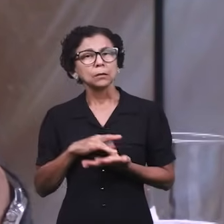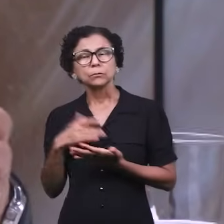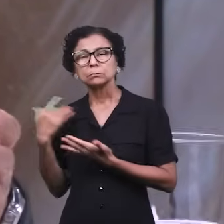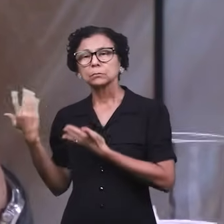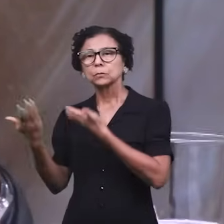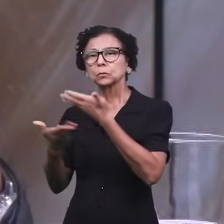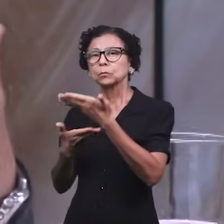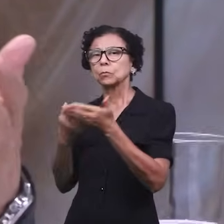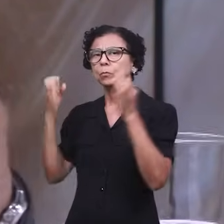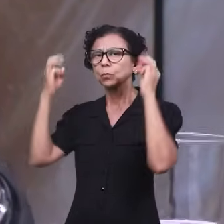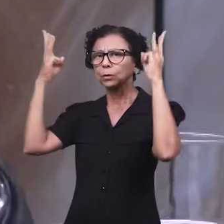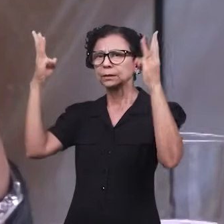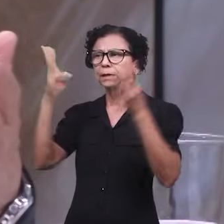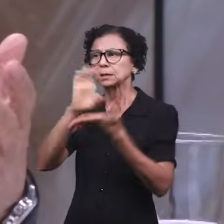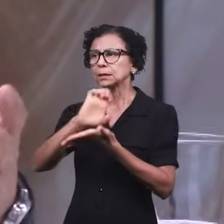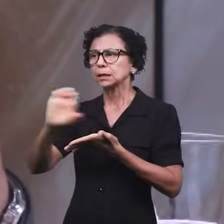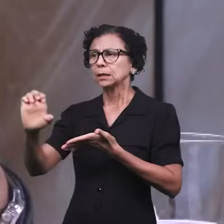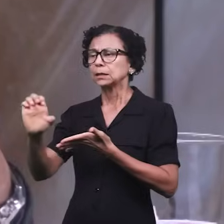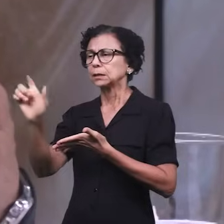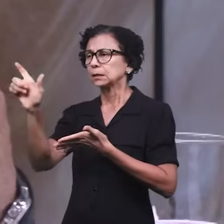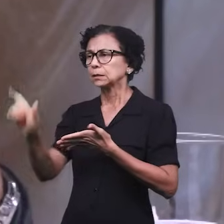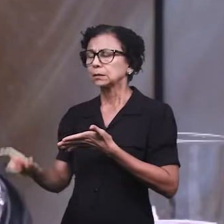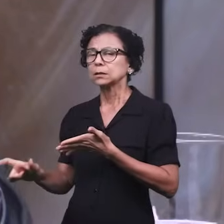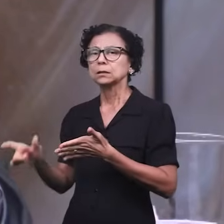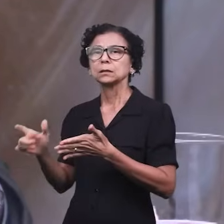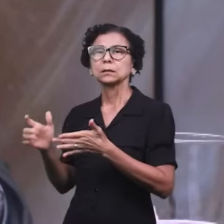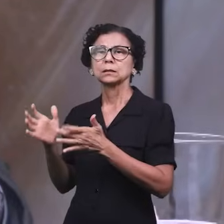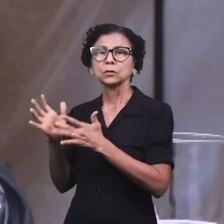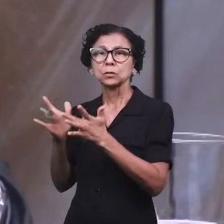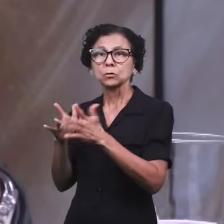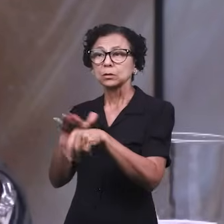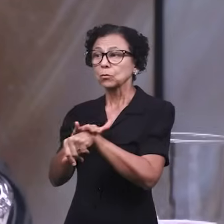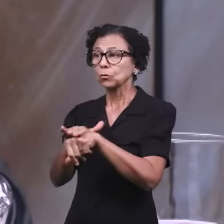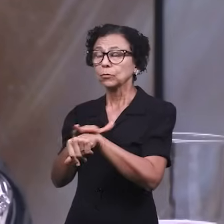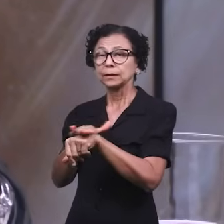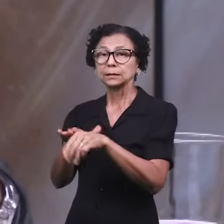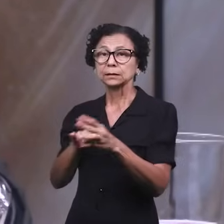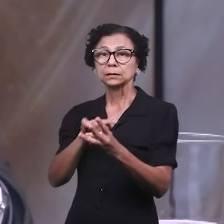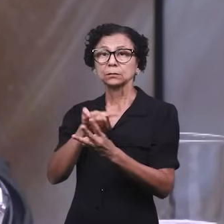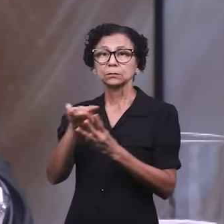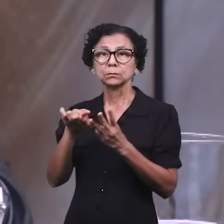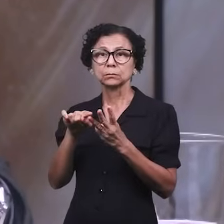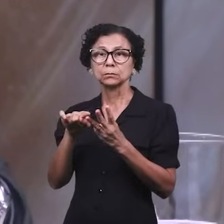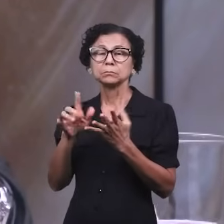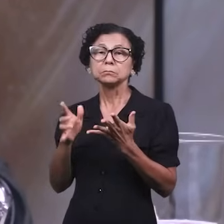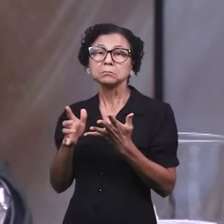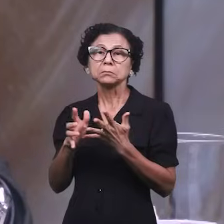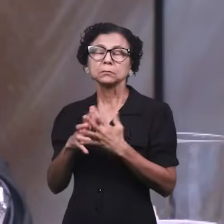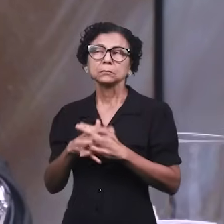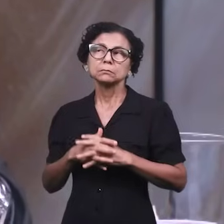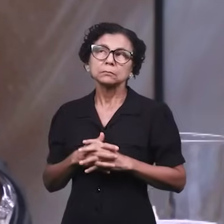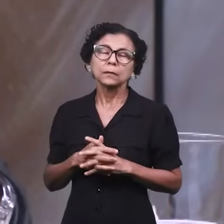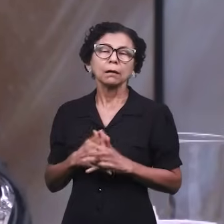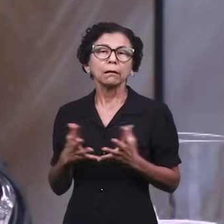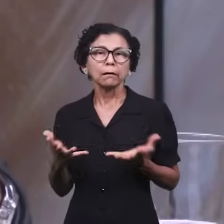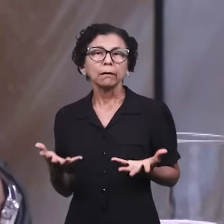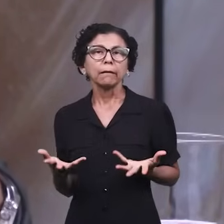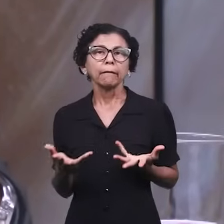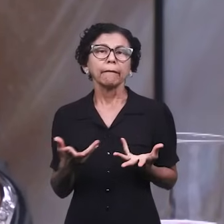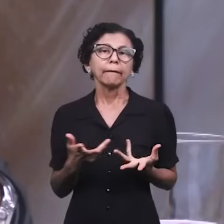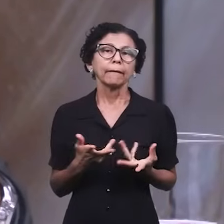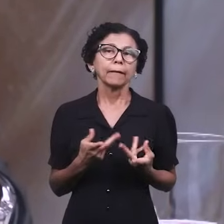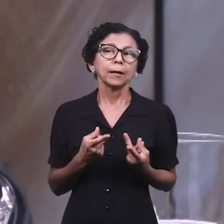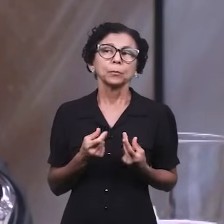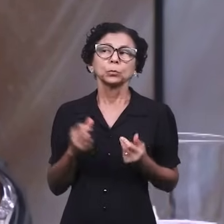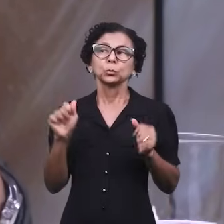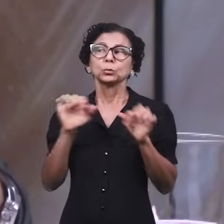estava realmente conversando com Jesus, né, Moisés e Elias e tudo. Então a gente vê que isso realmente é algo assim,